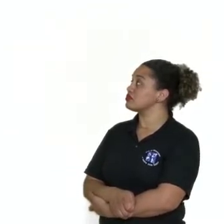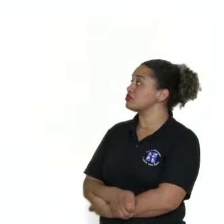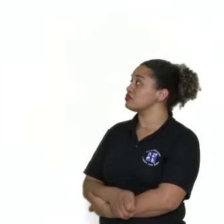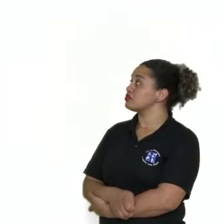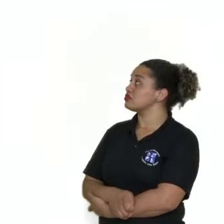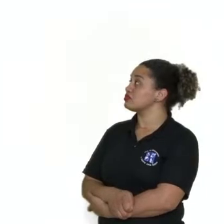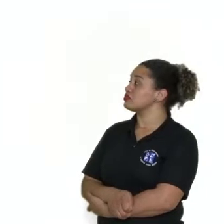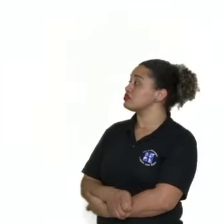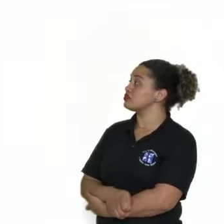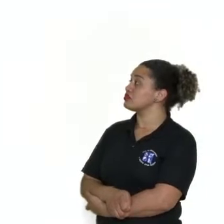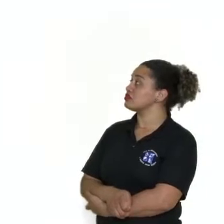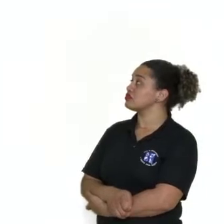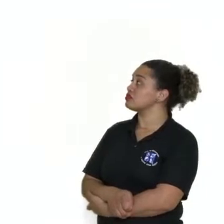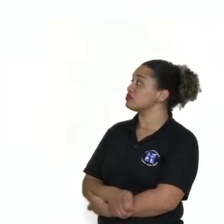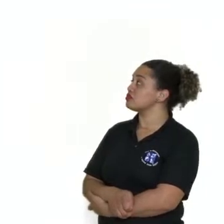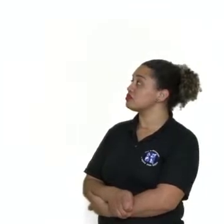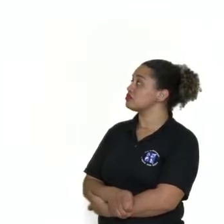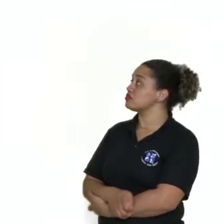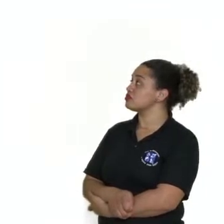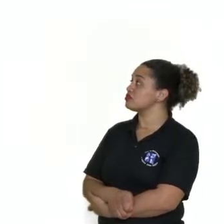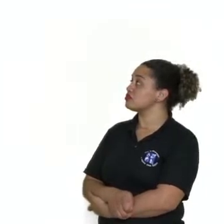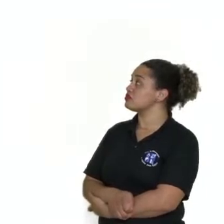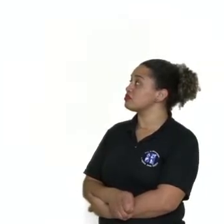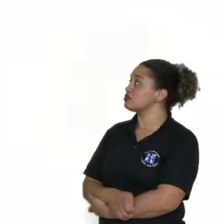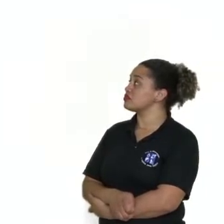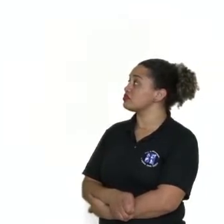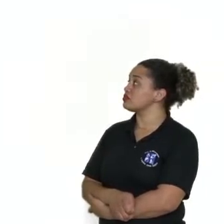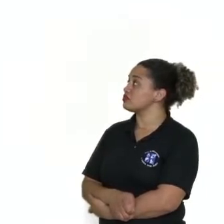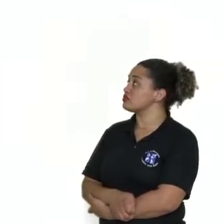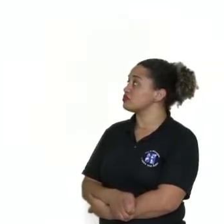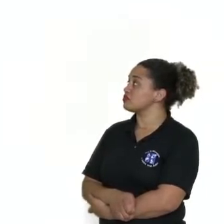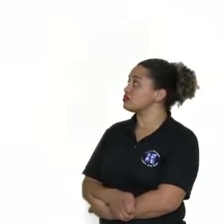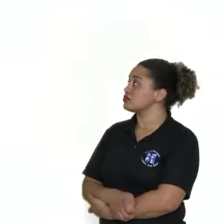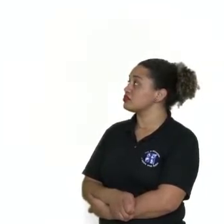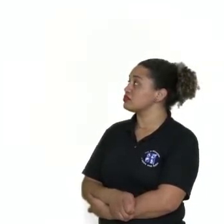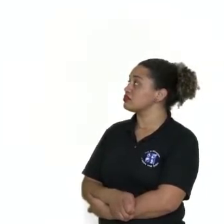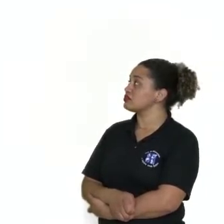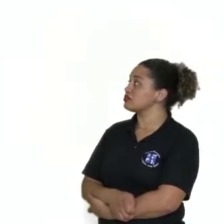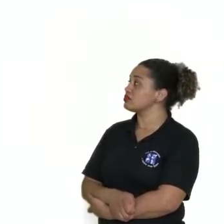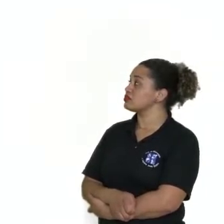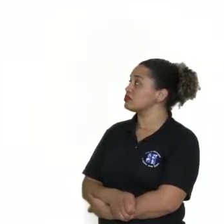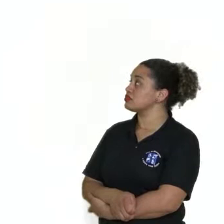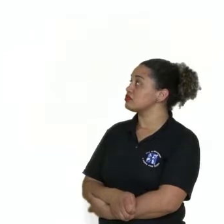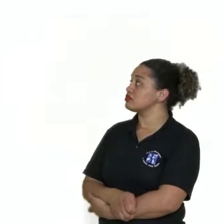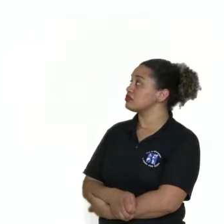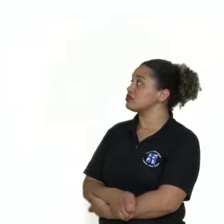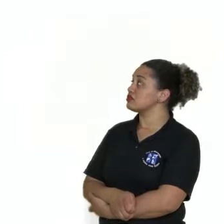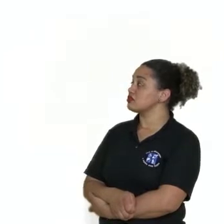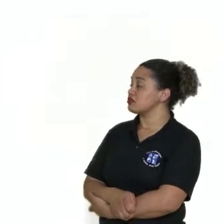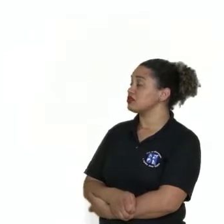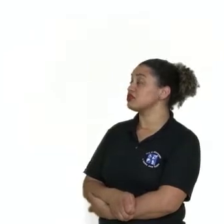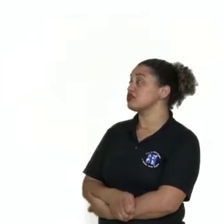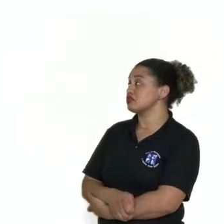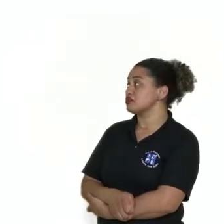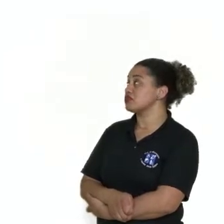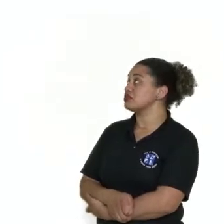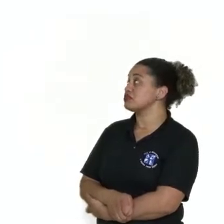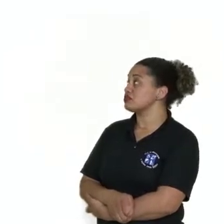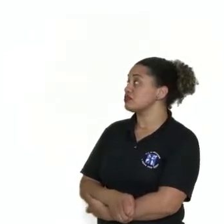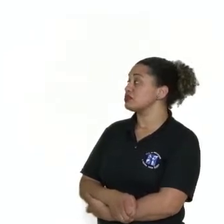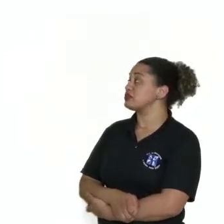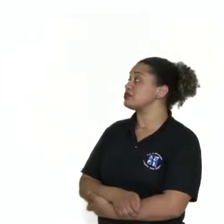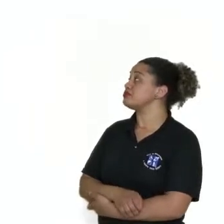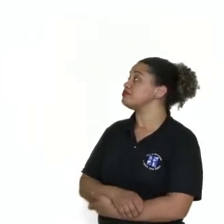espaços públicos, assegurando total acesso às pessoas com deficiência, bem como se faz necessário que